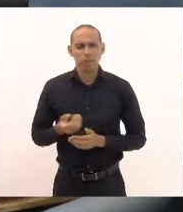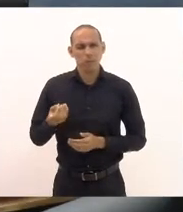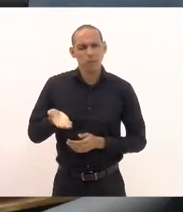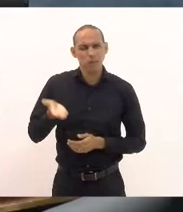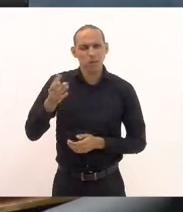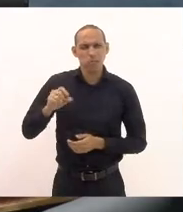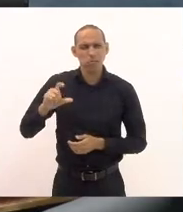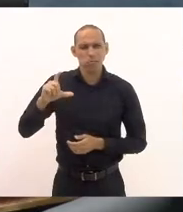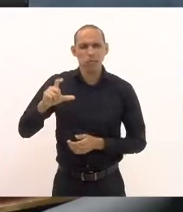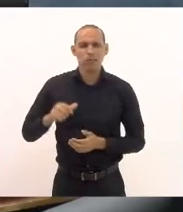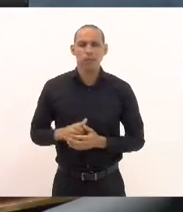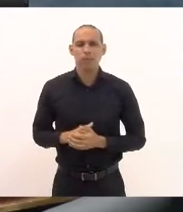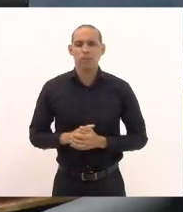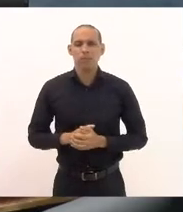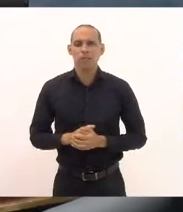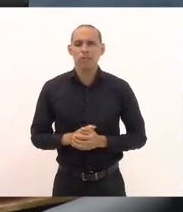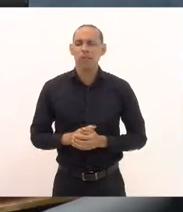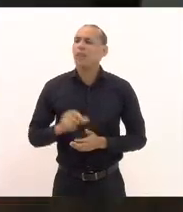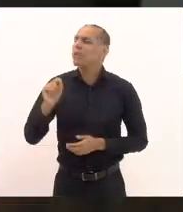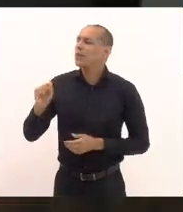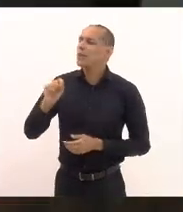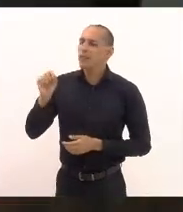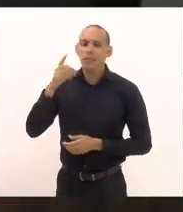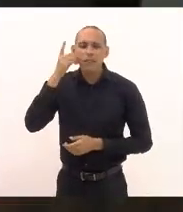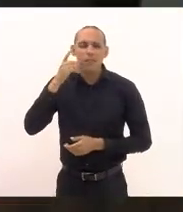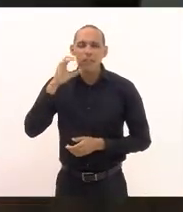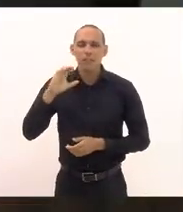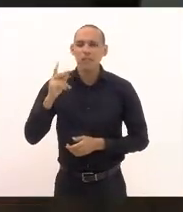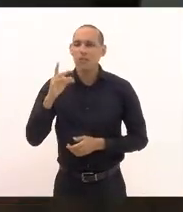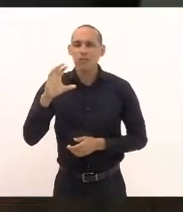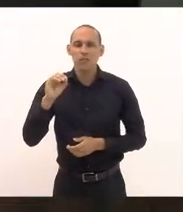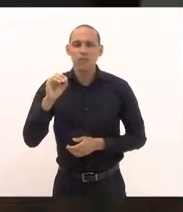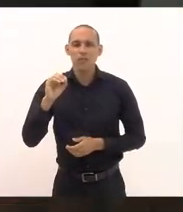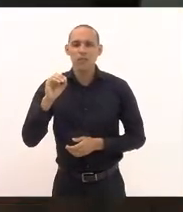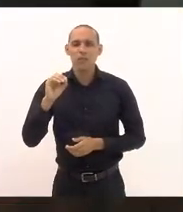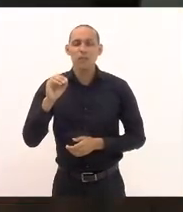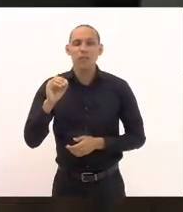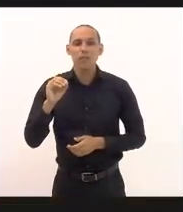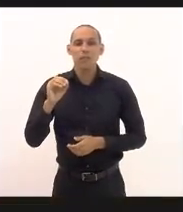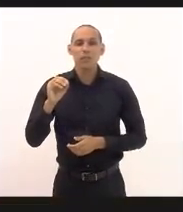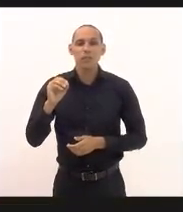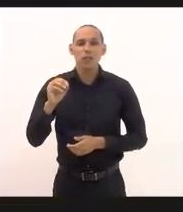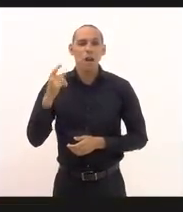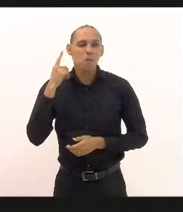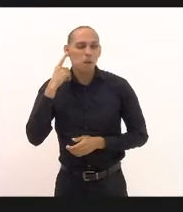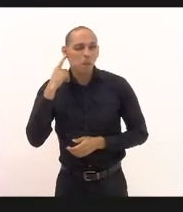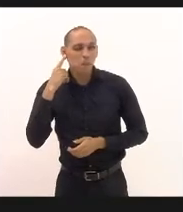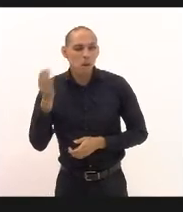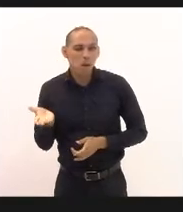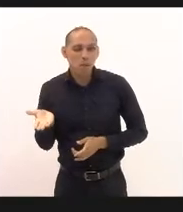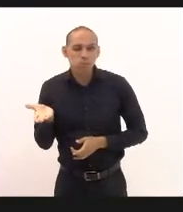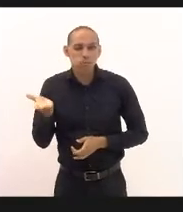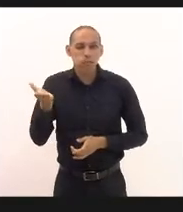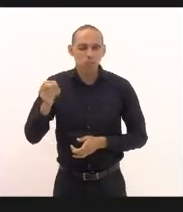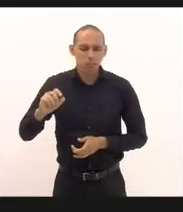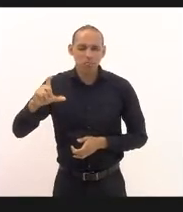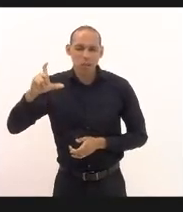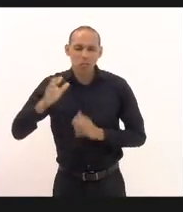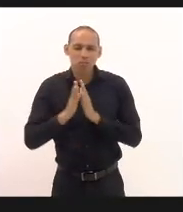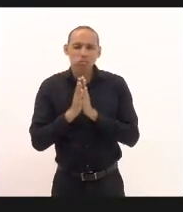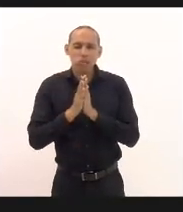Cadê? Oi, deputado Chico. O som, presidente. O som está muito